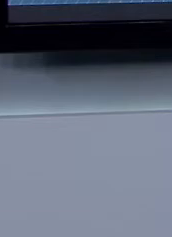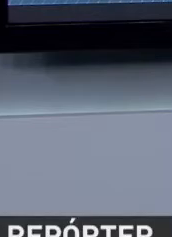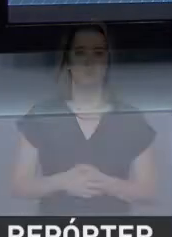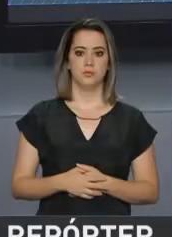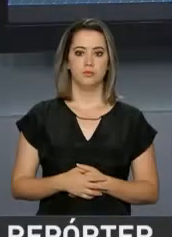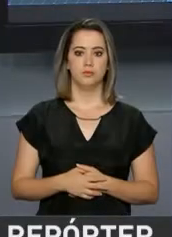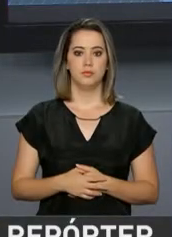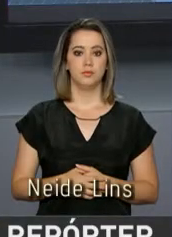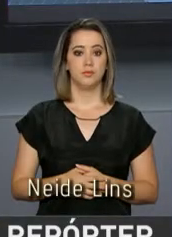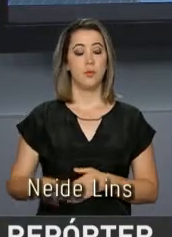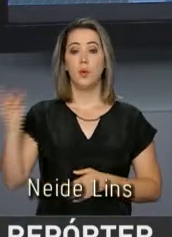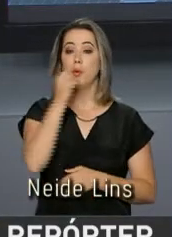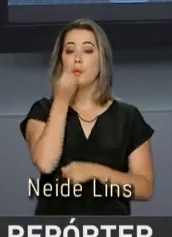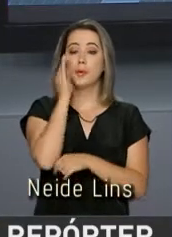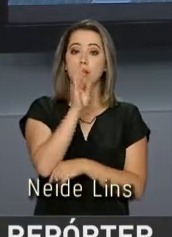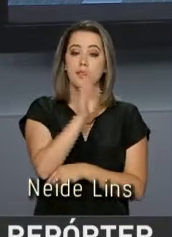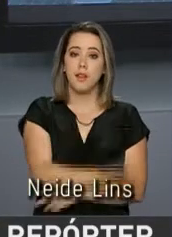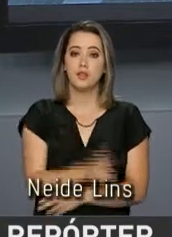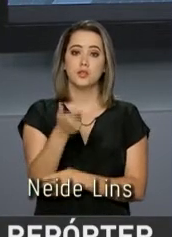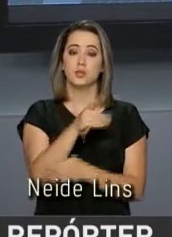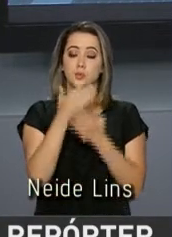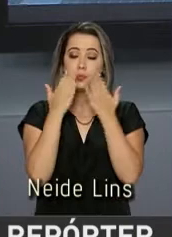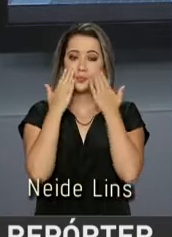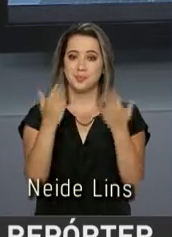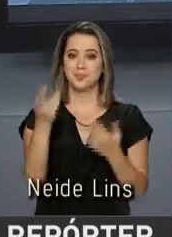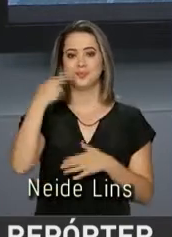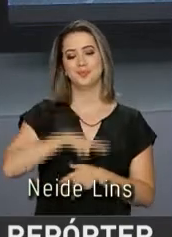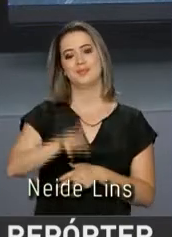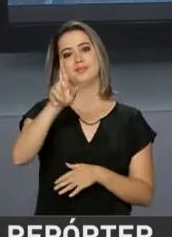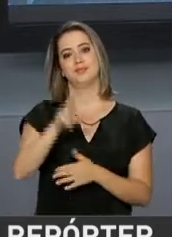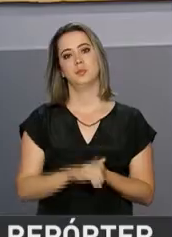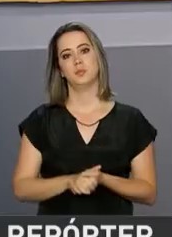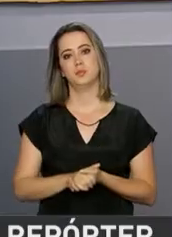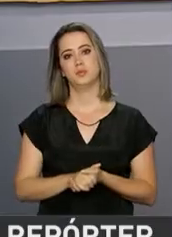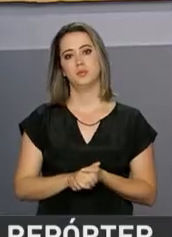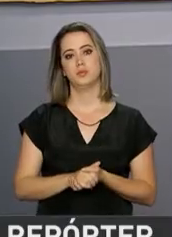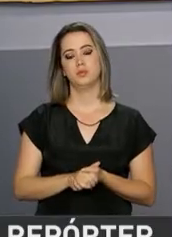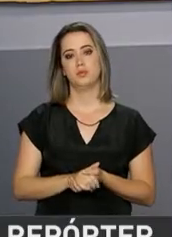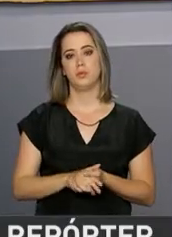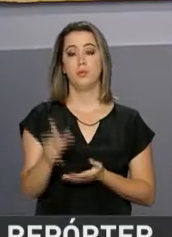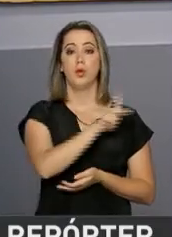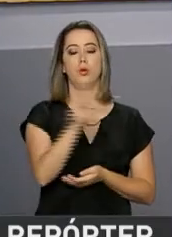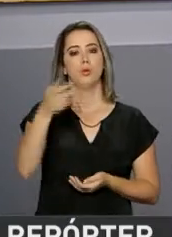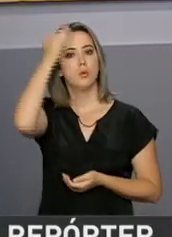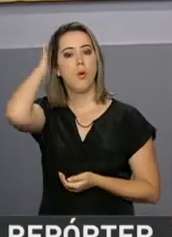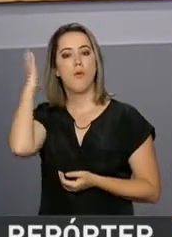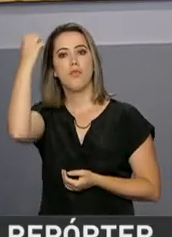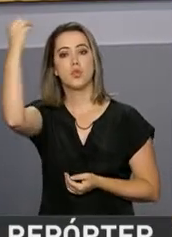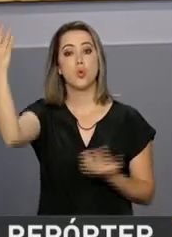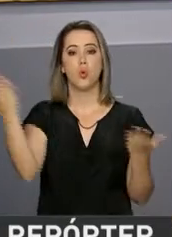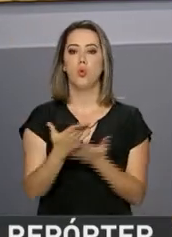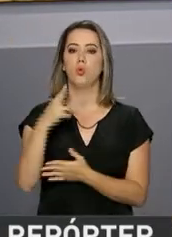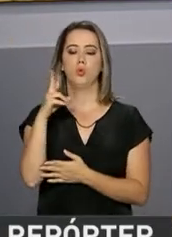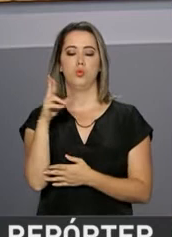olá boa tarde começa agora mais uma edição do repórter nbr o presidente michel temer e marcou hoje